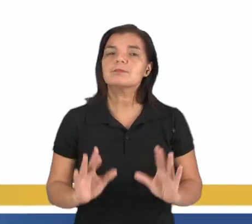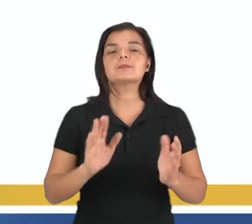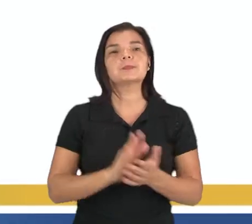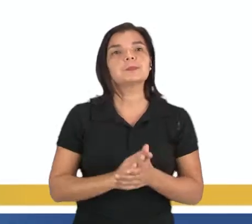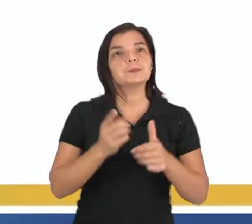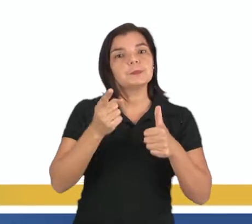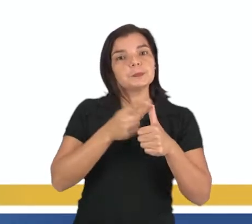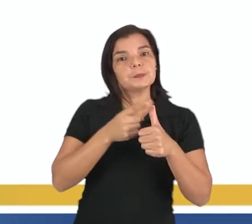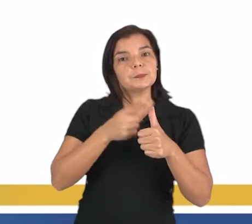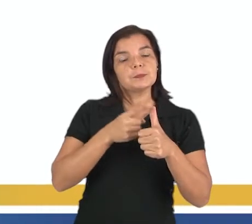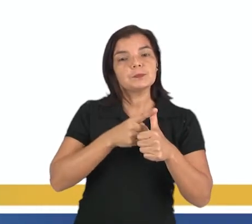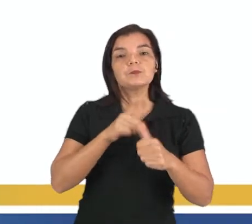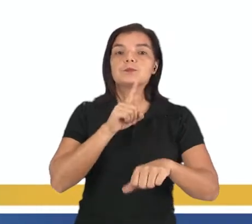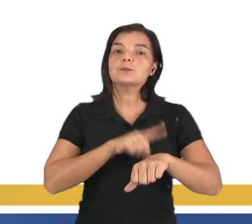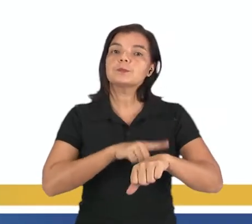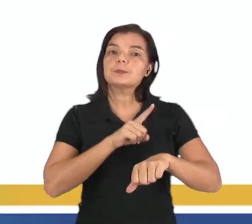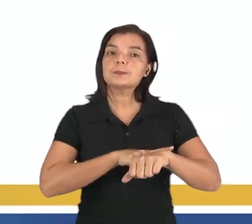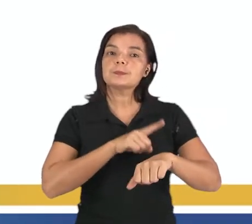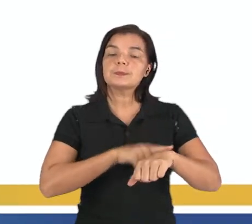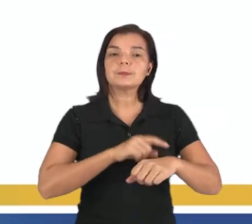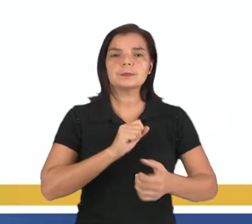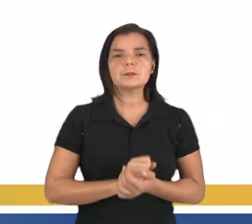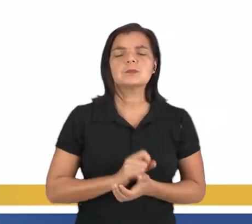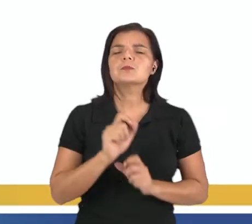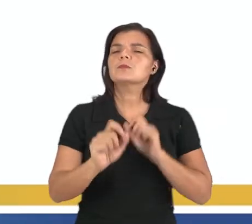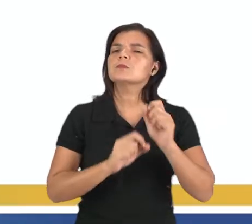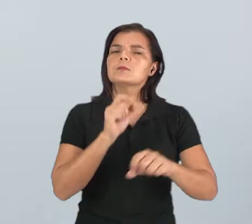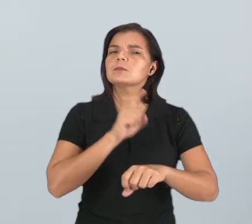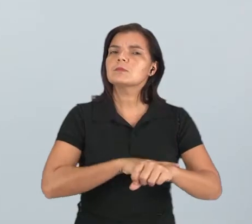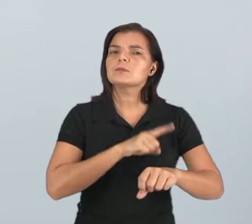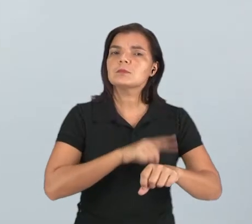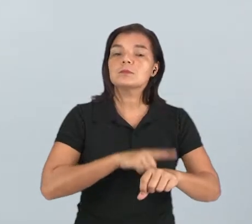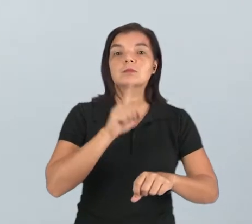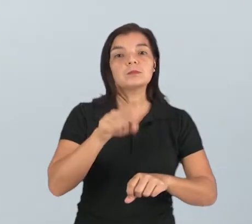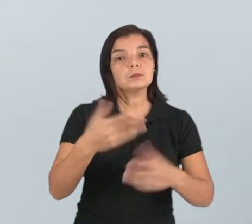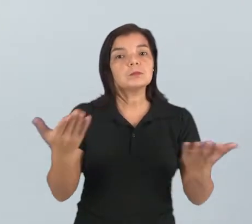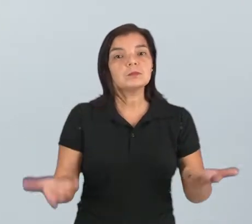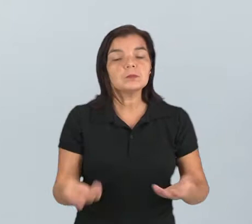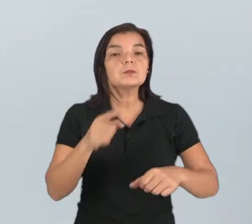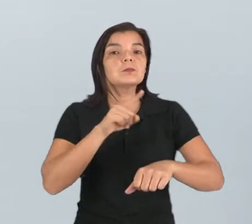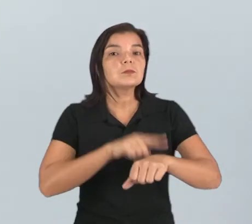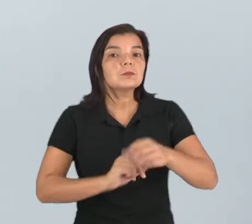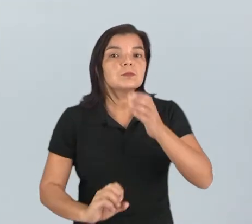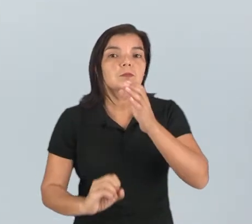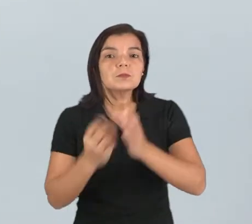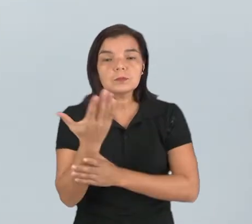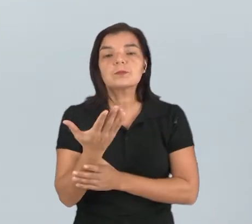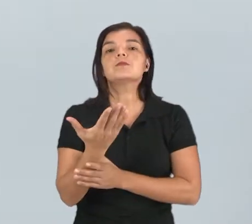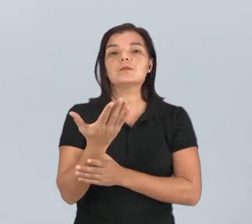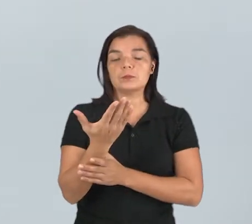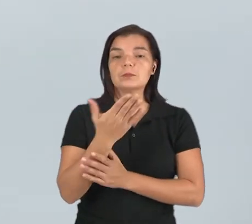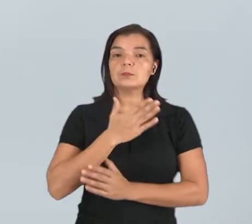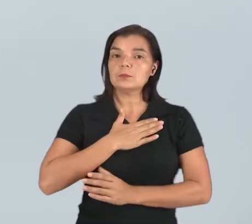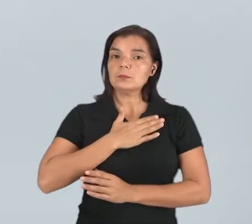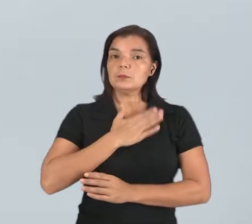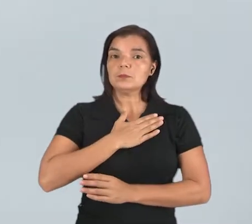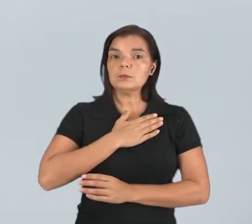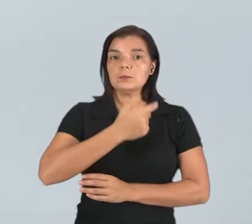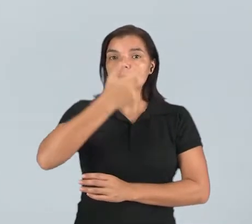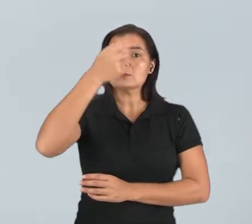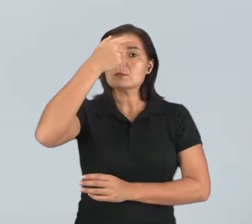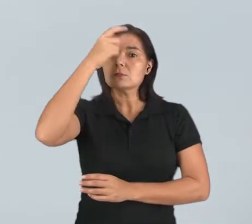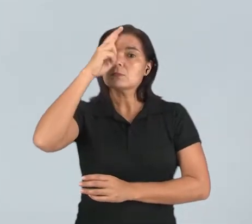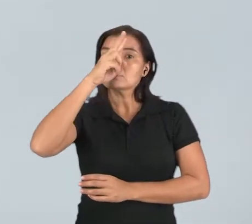O primeiro deles é o tempo. O que é o tempo? É o momento em que ocorre essa minha